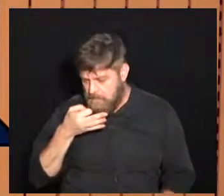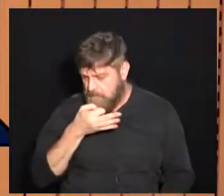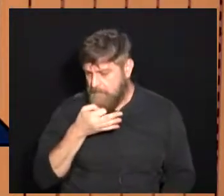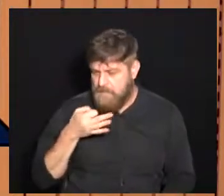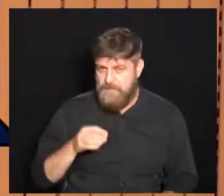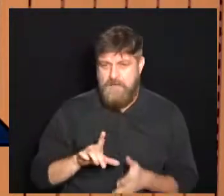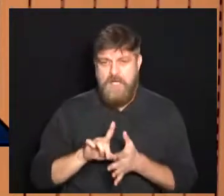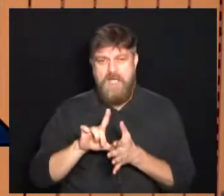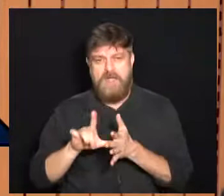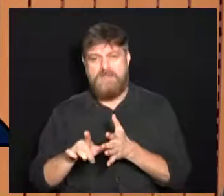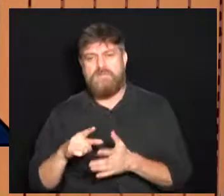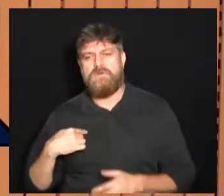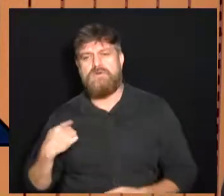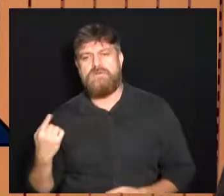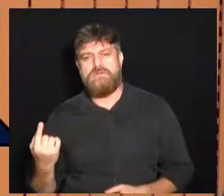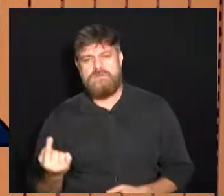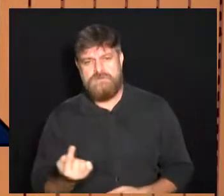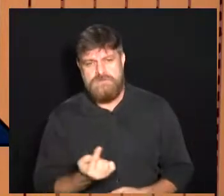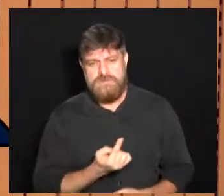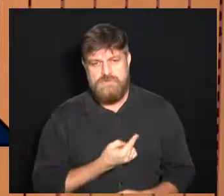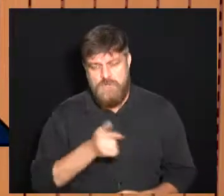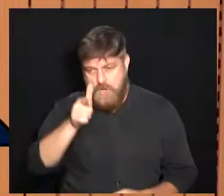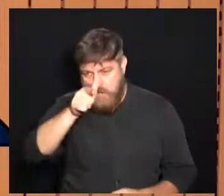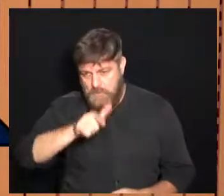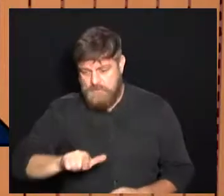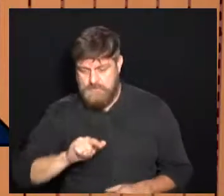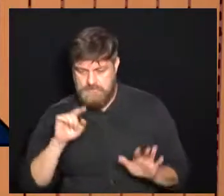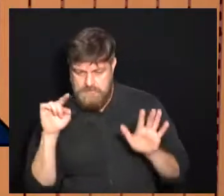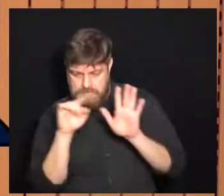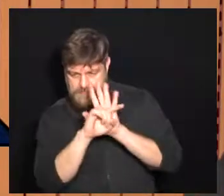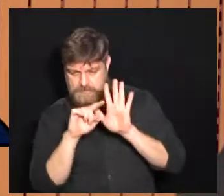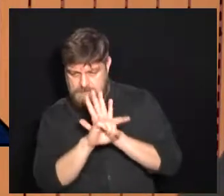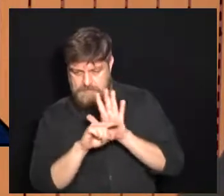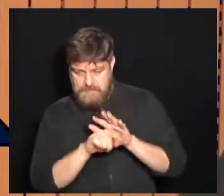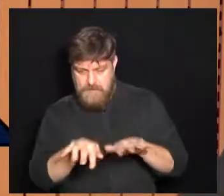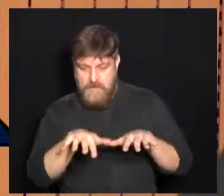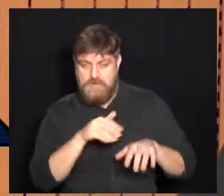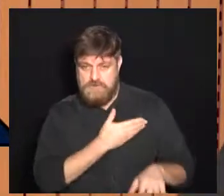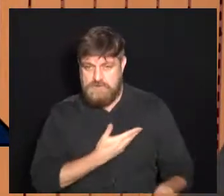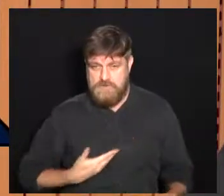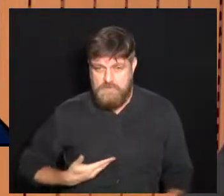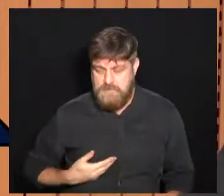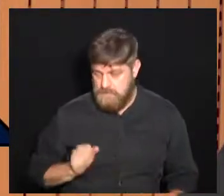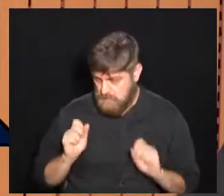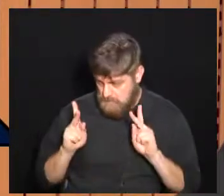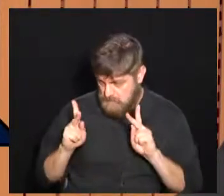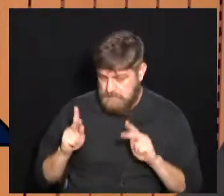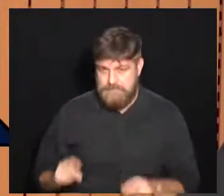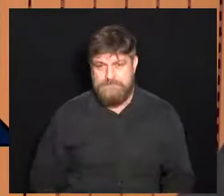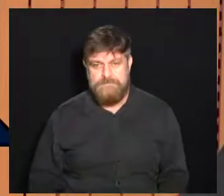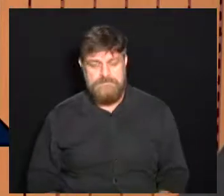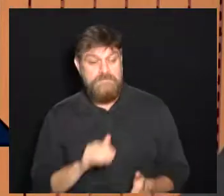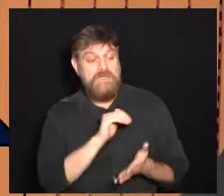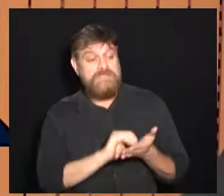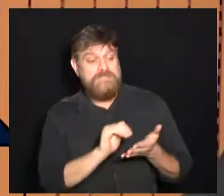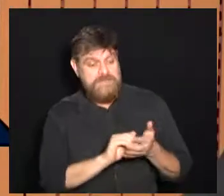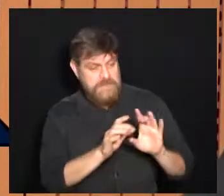depois a gente continua aqui com a nossa audiência, tá bom? Secretária Solange.